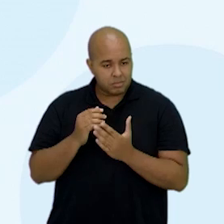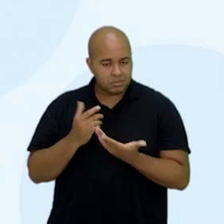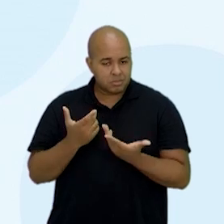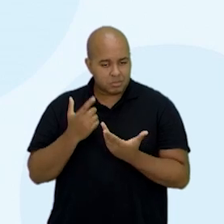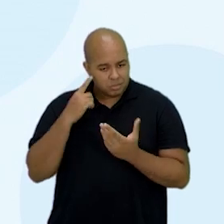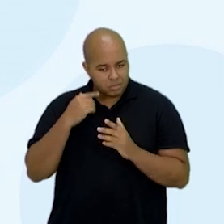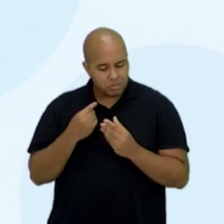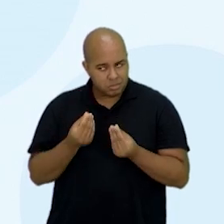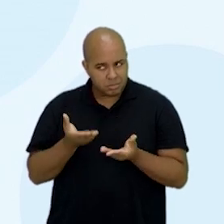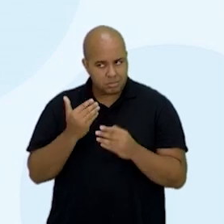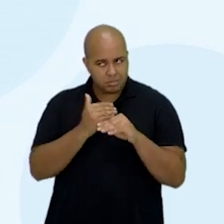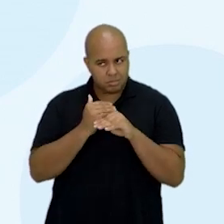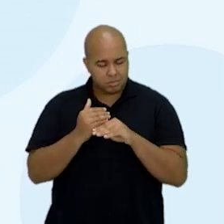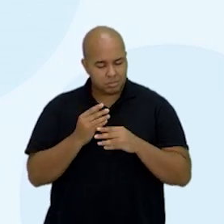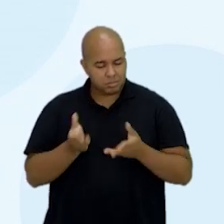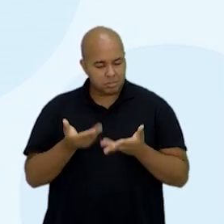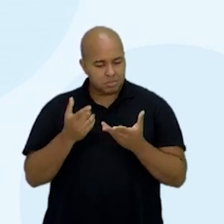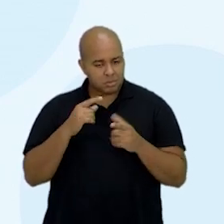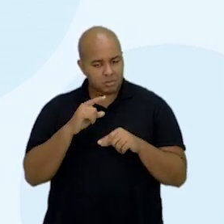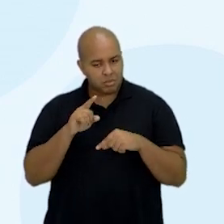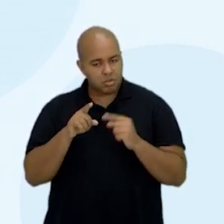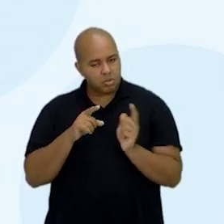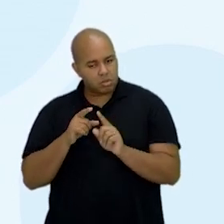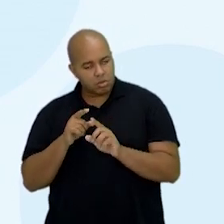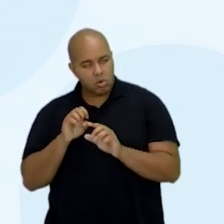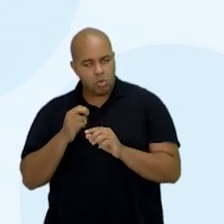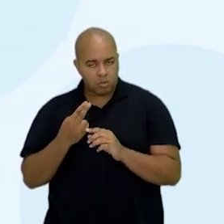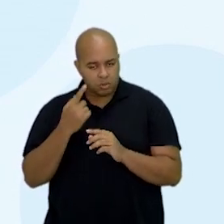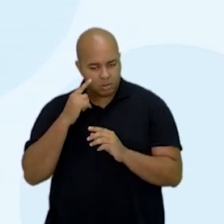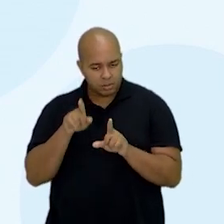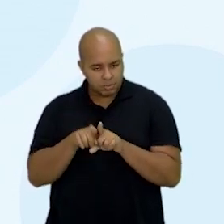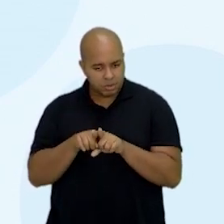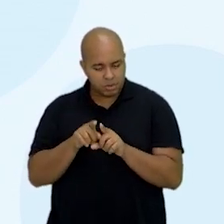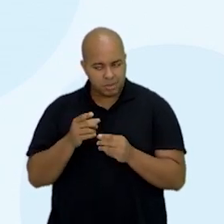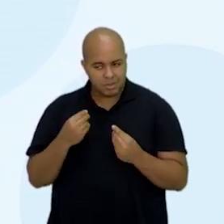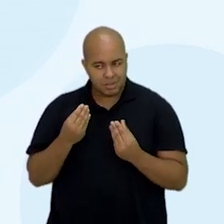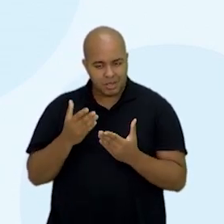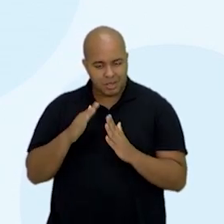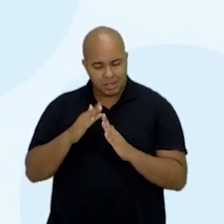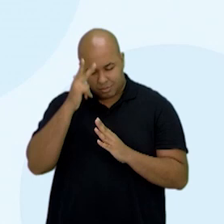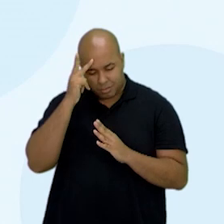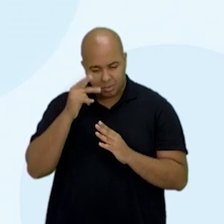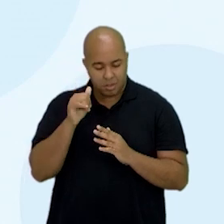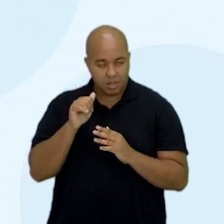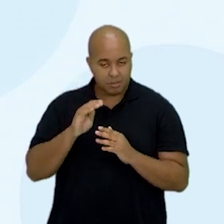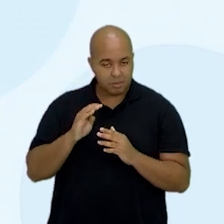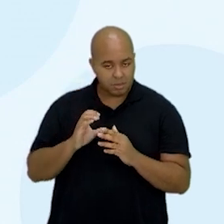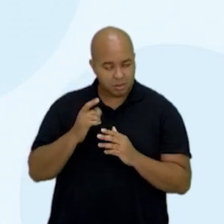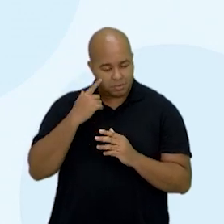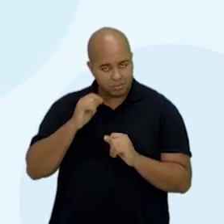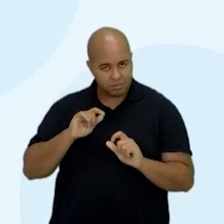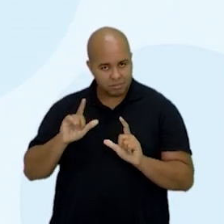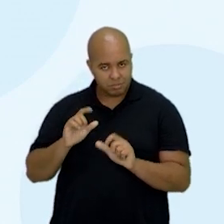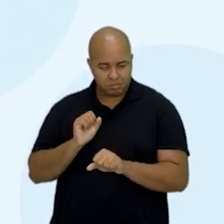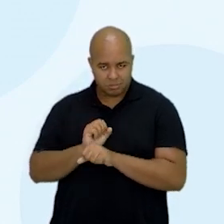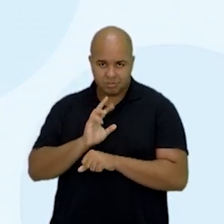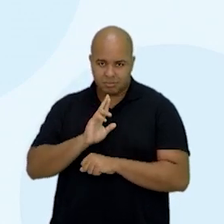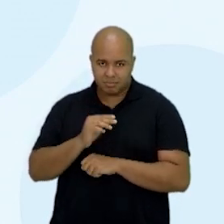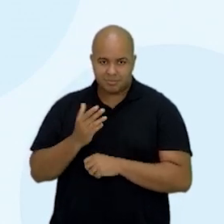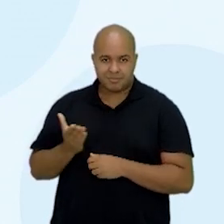e oferecer abrigo ao pobre letra a b cream